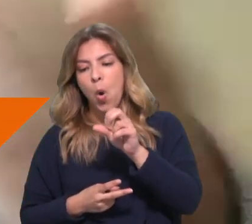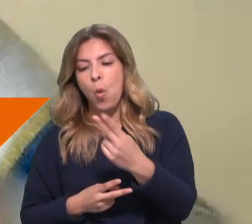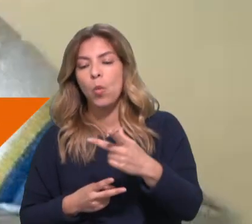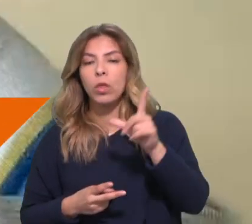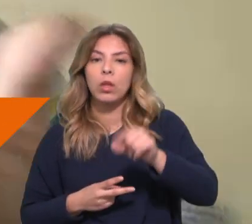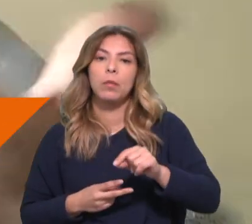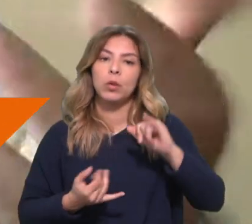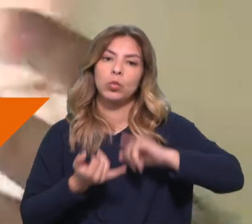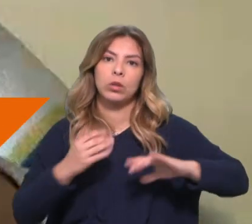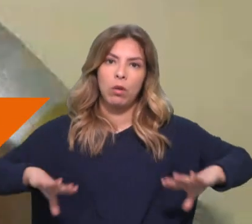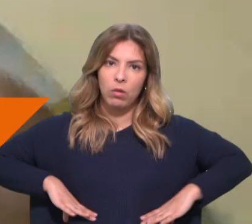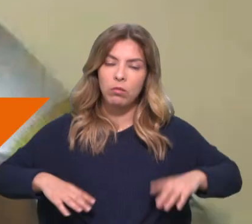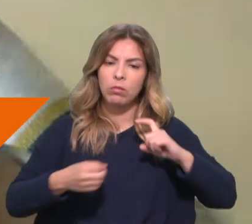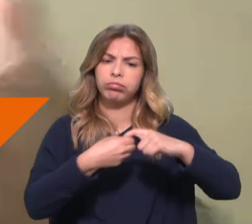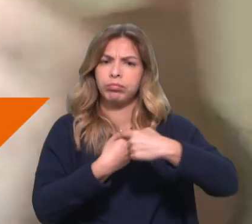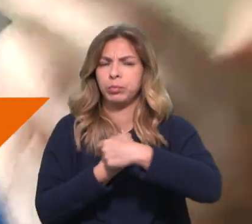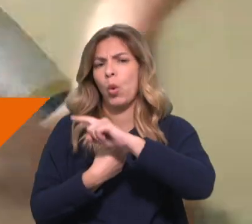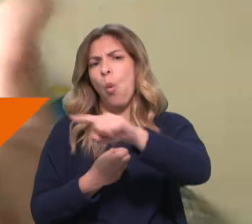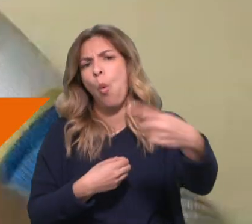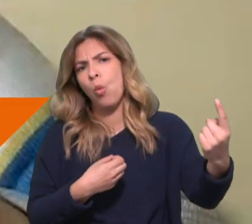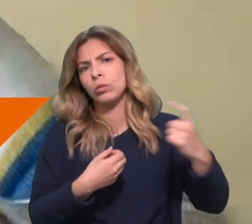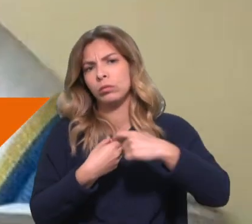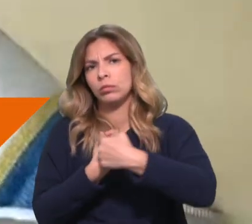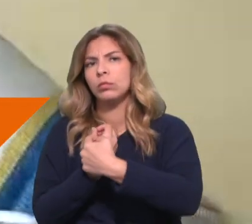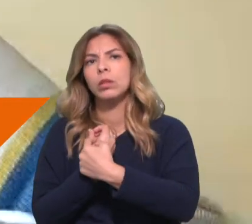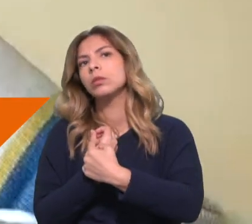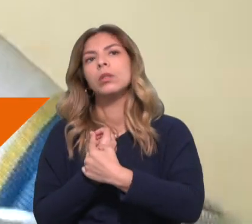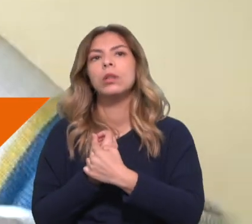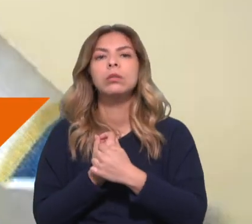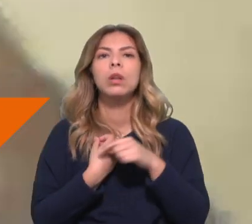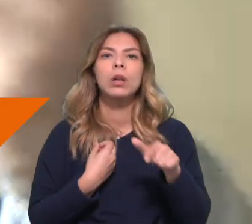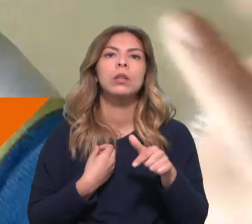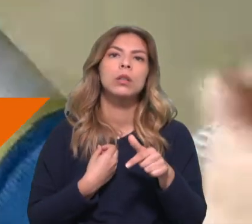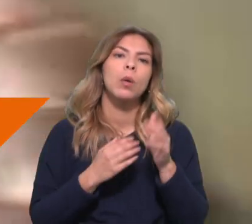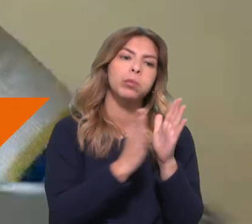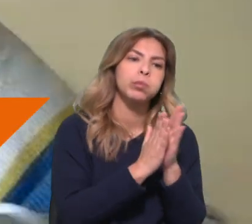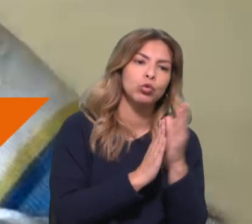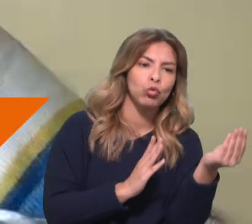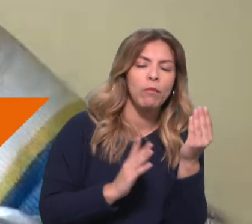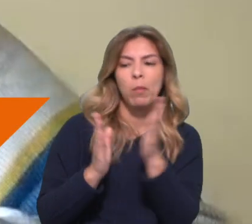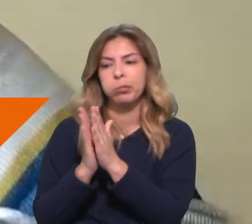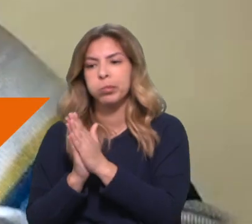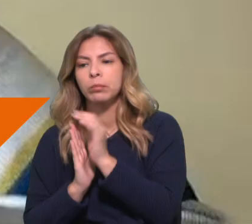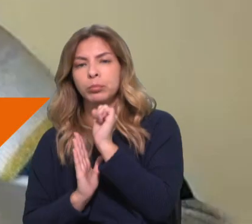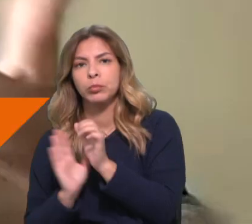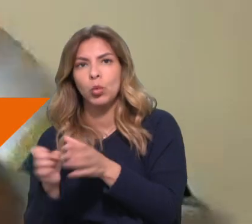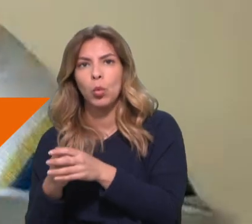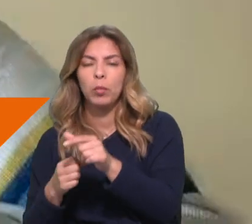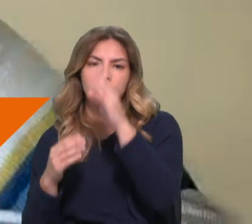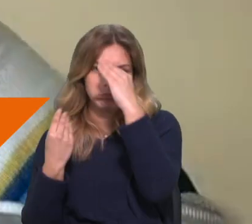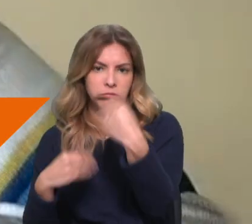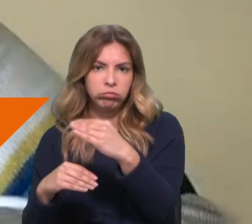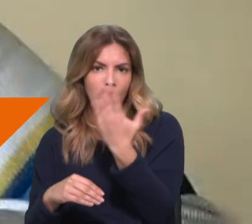também se associam outras entidades, a própria Vigararia de Santa Maria da Feira, seja através da Pastoral Juvenil, seja através da Pastoral da Catequese, seja